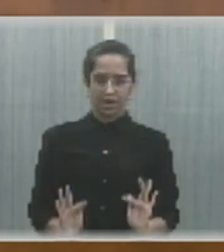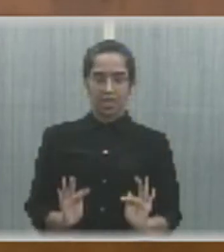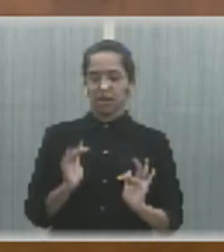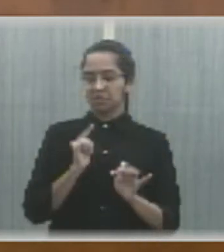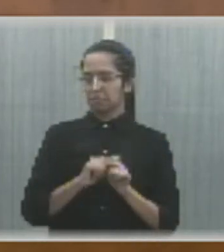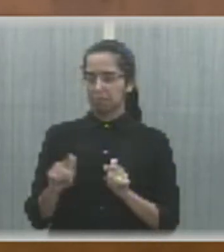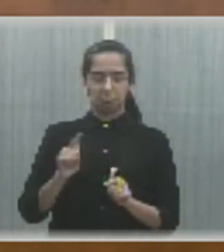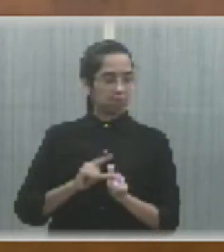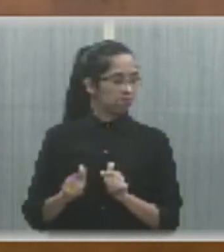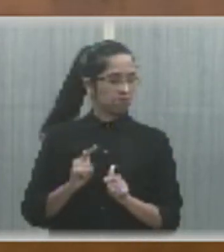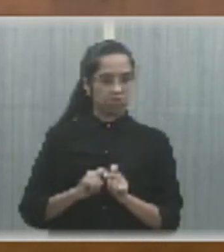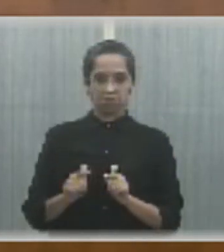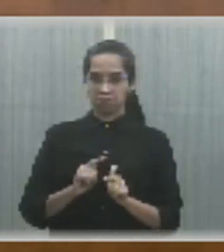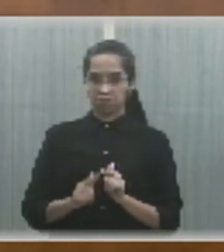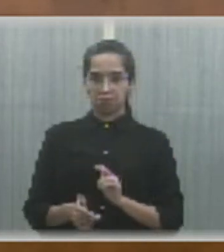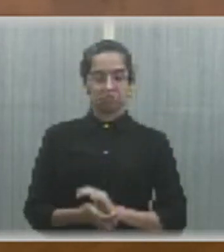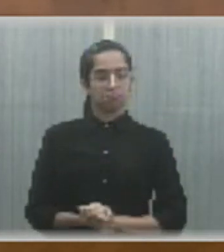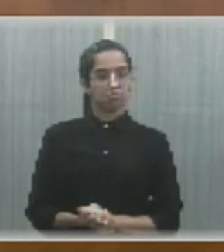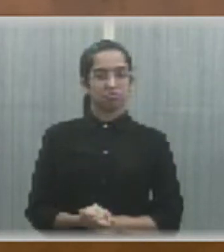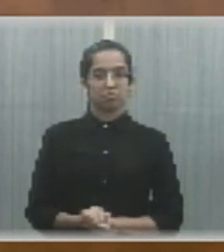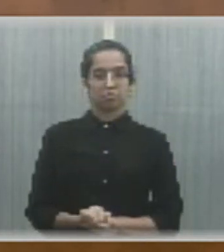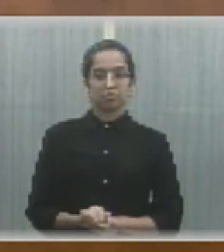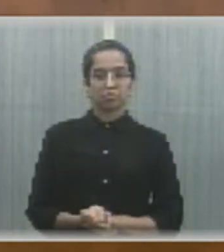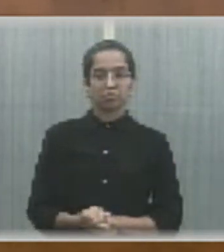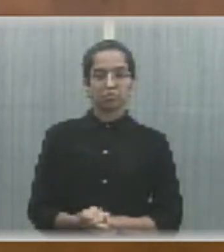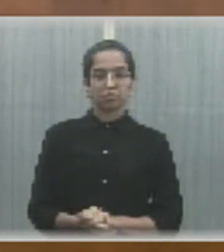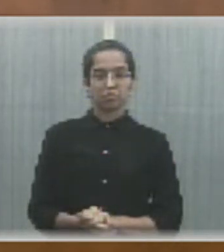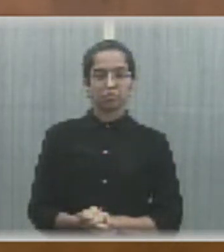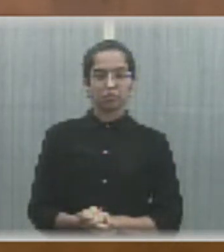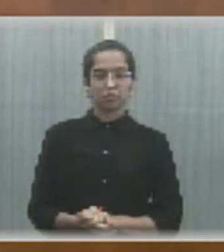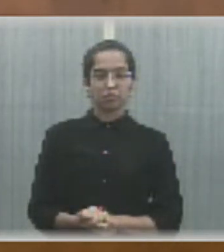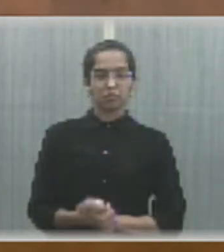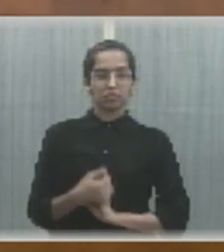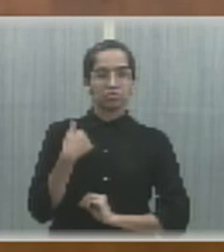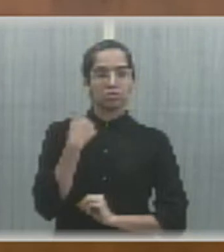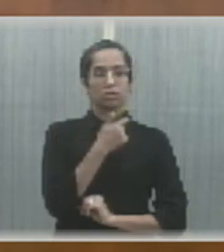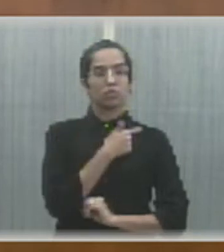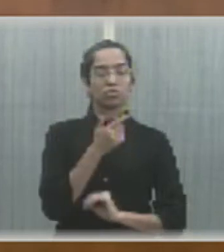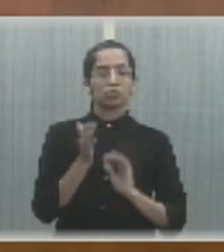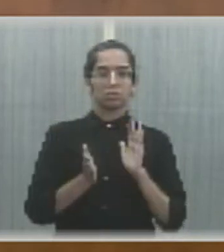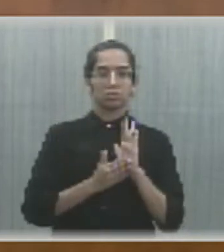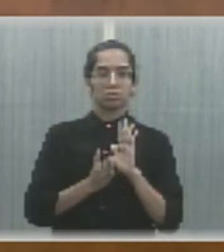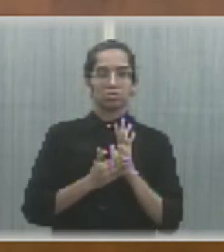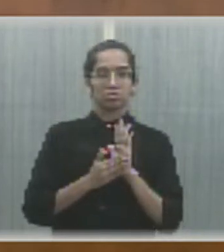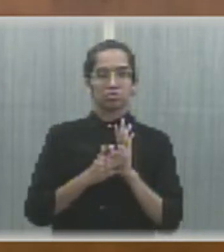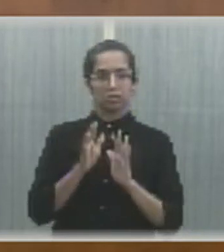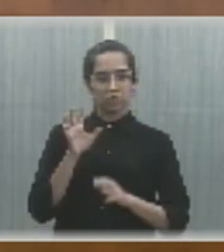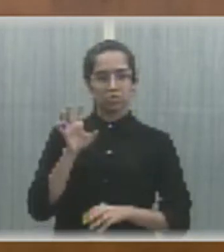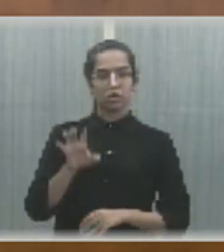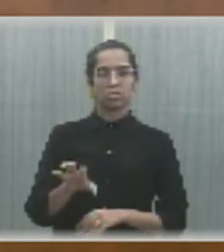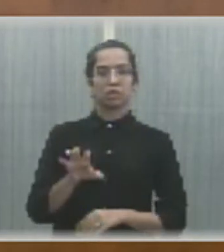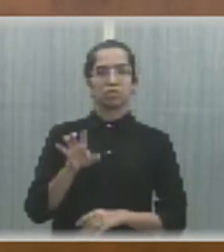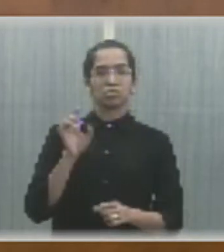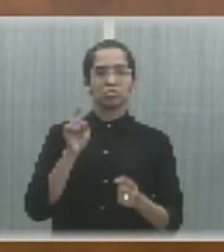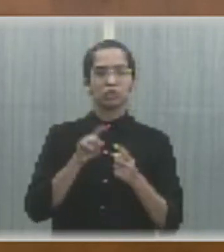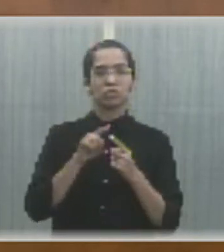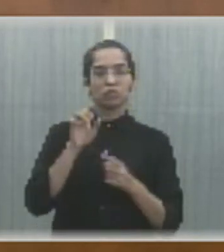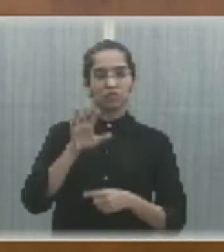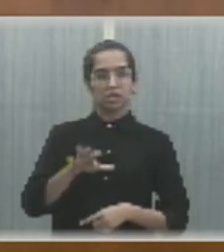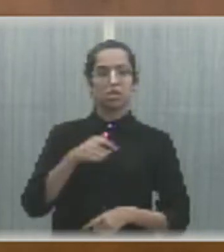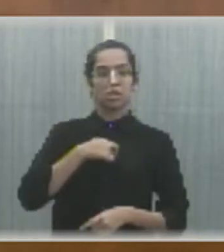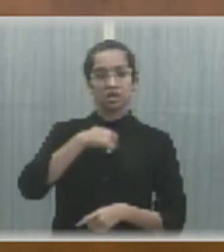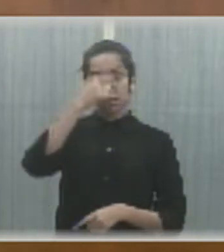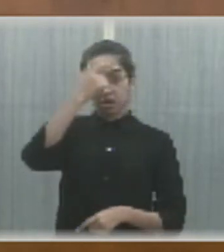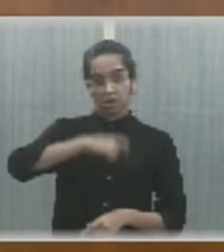nenhuma intercorrência, nenhum problema. É isso o nosso propósito, é esse o nosso objetivo. Eu sou mulher,